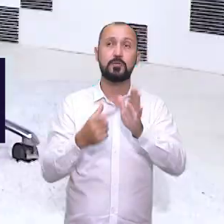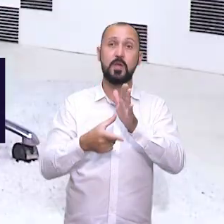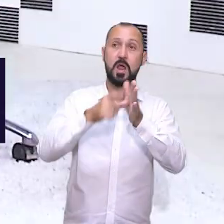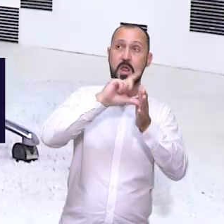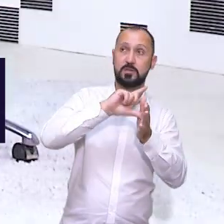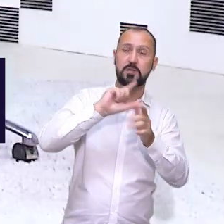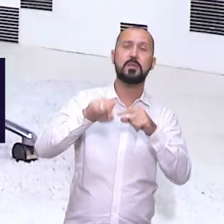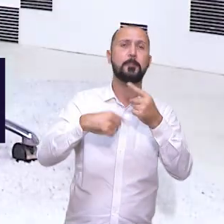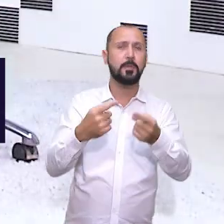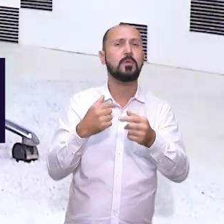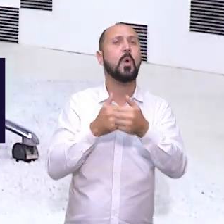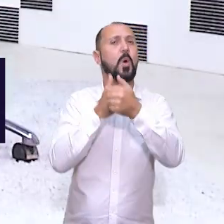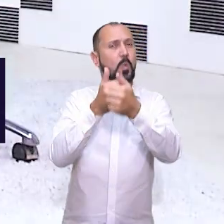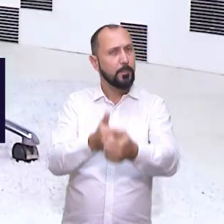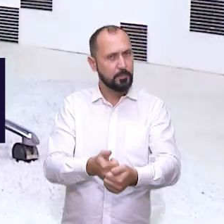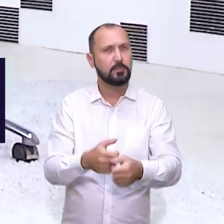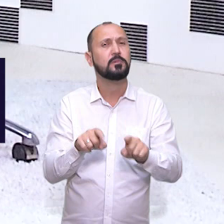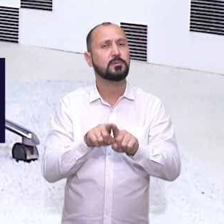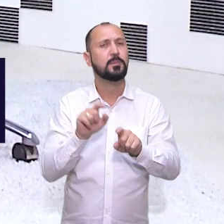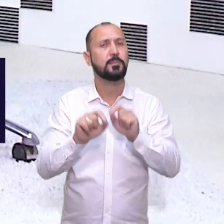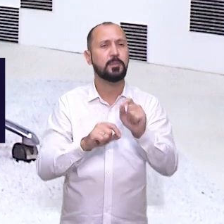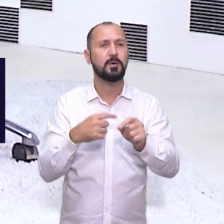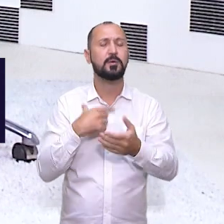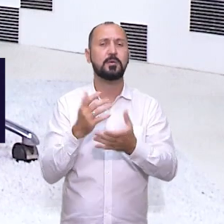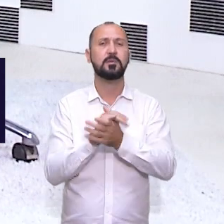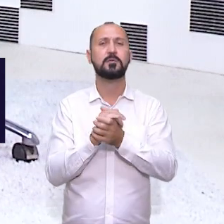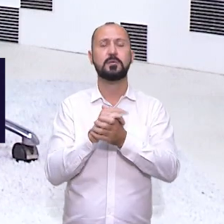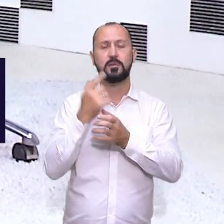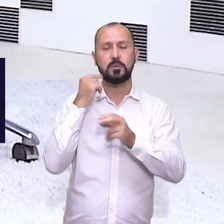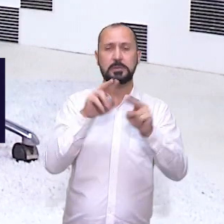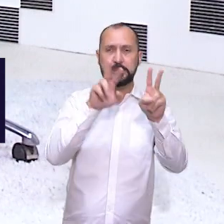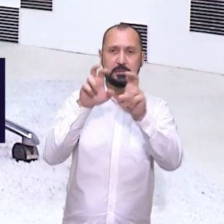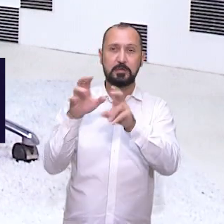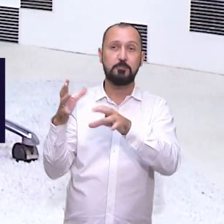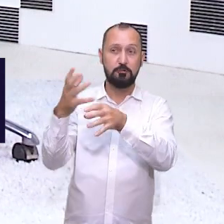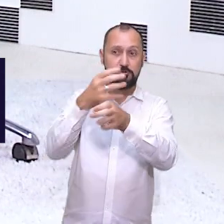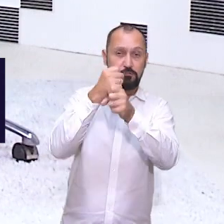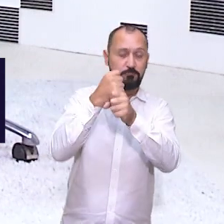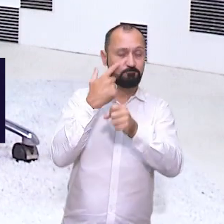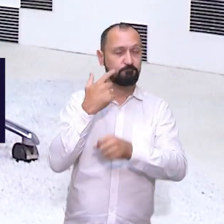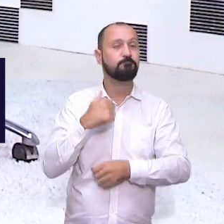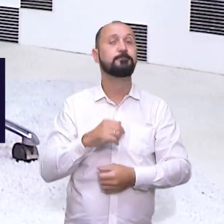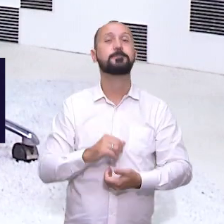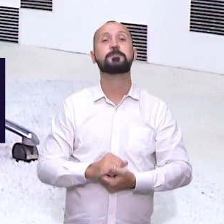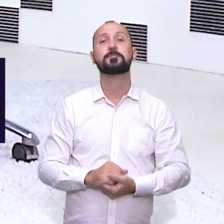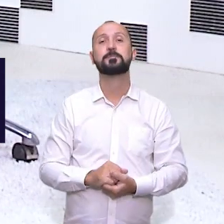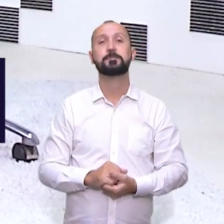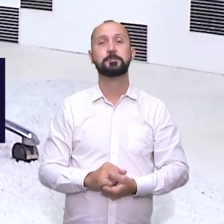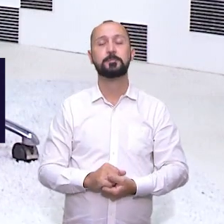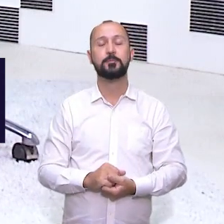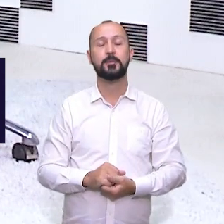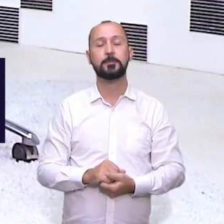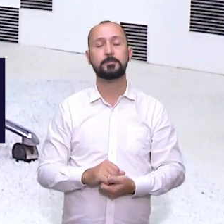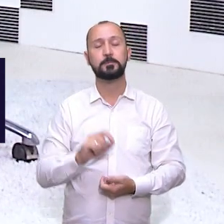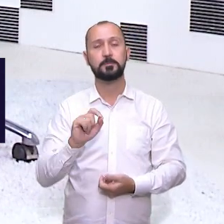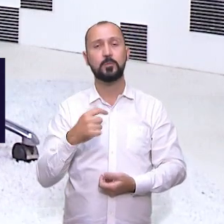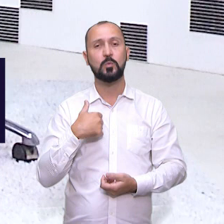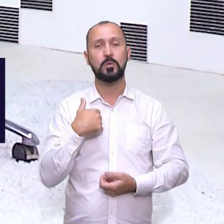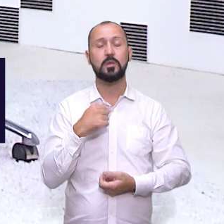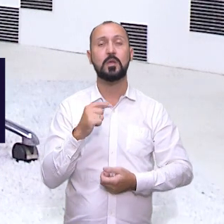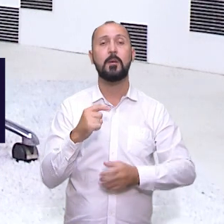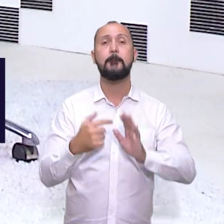lei? Eu tive depois e tive antes também. E eu também acompanho bastante as coisas, eu sou bem ligado nessas coisas, né?